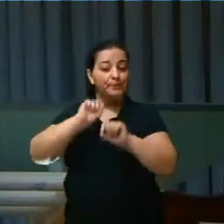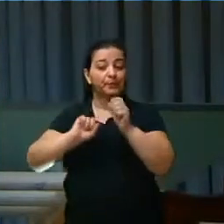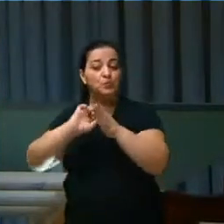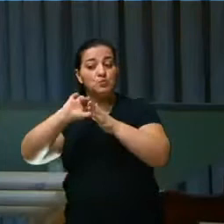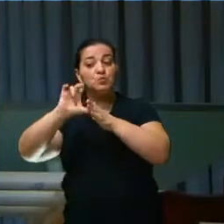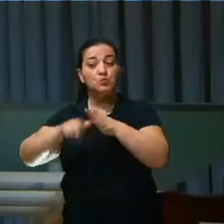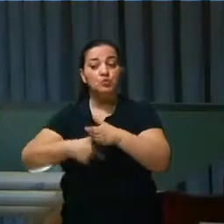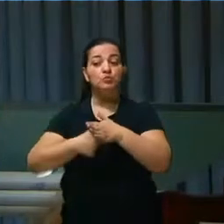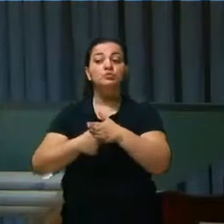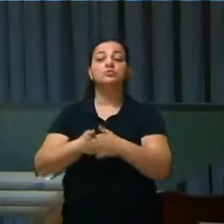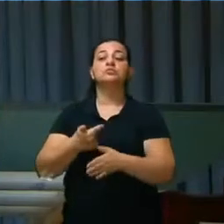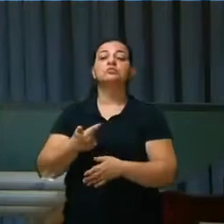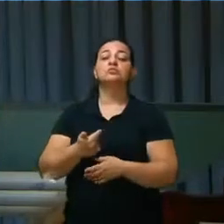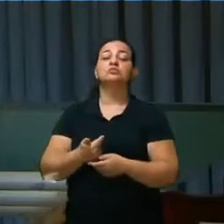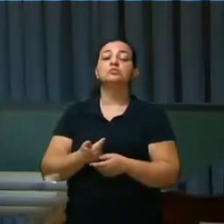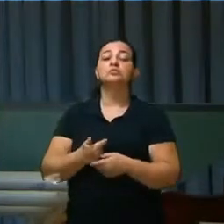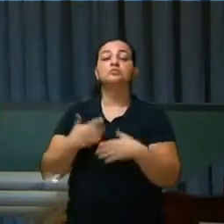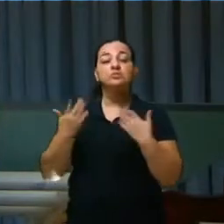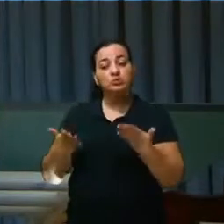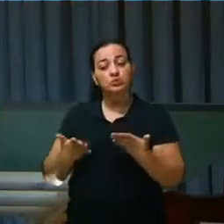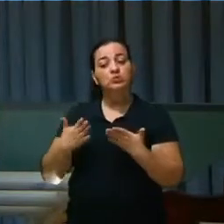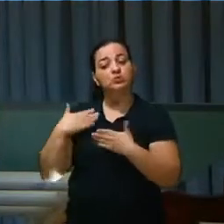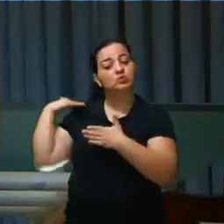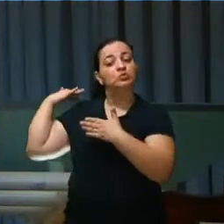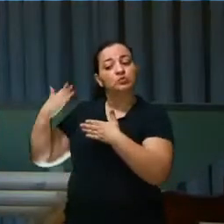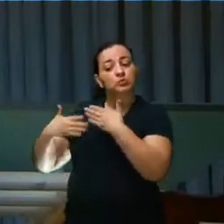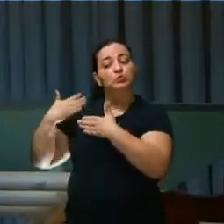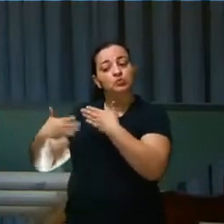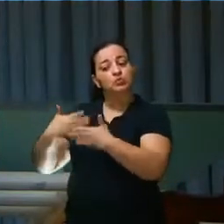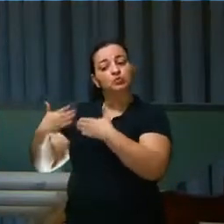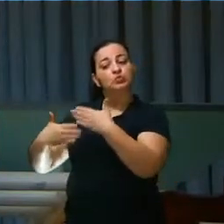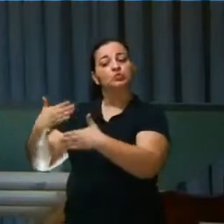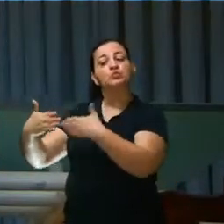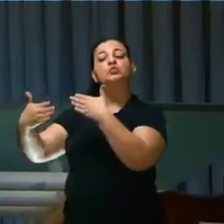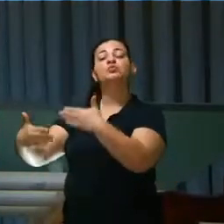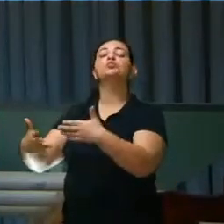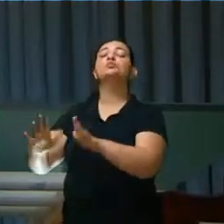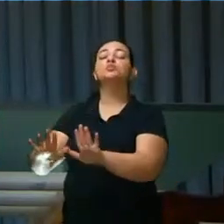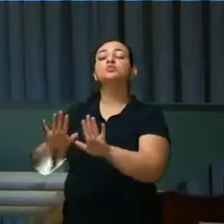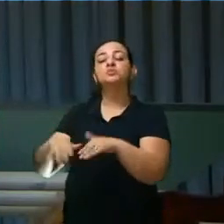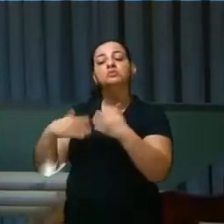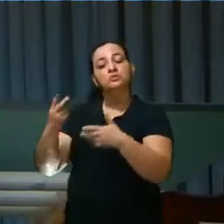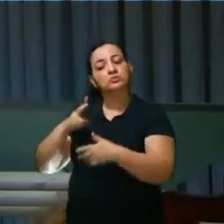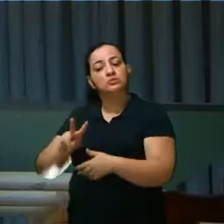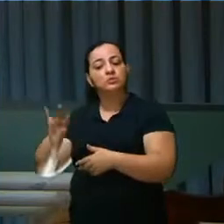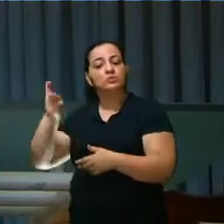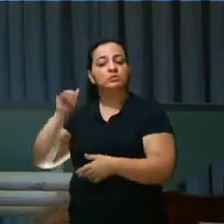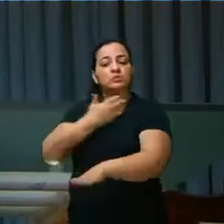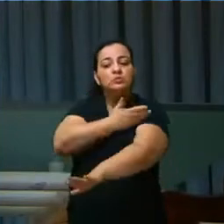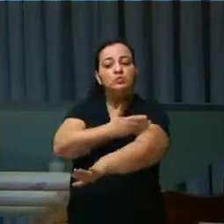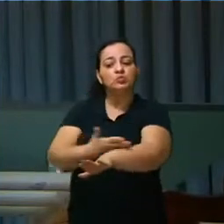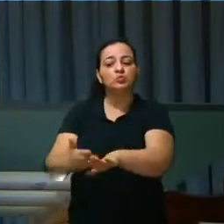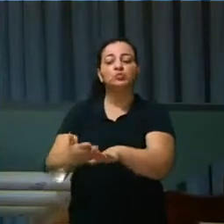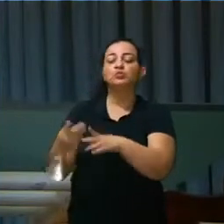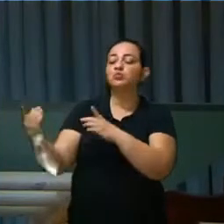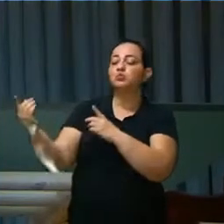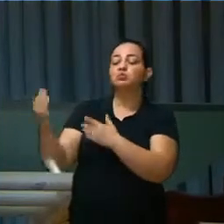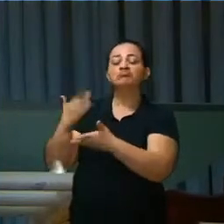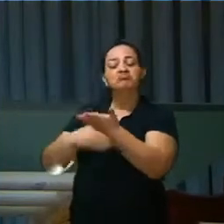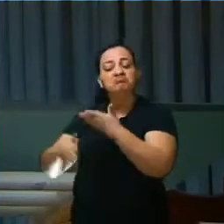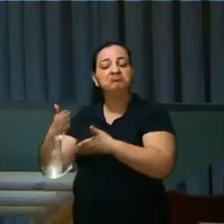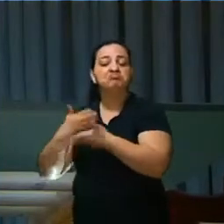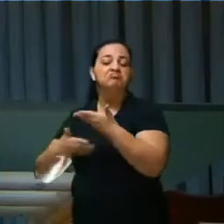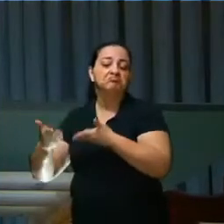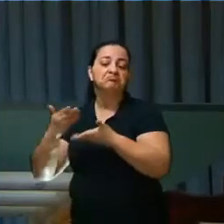depois Há quanto tempo vai passando e vai se acostumando um com o